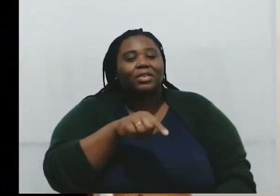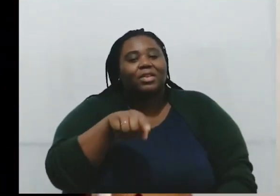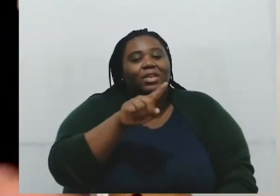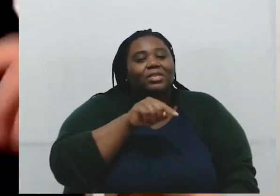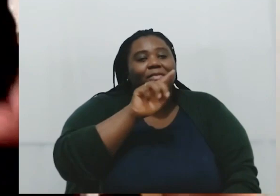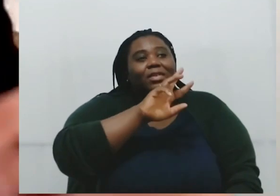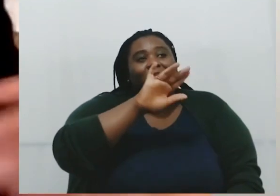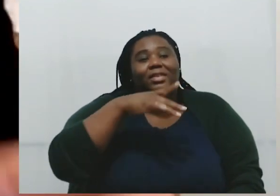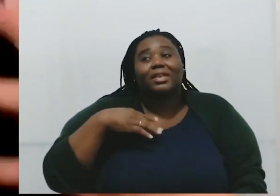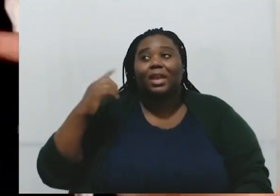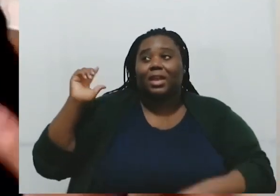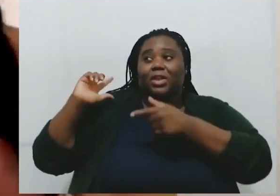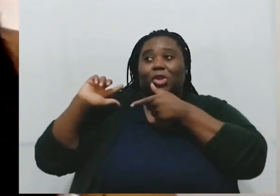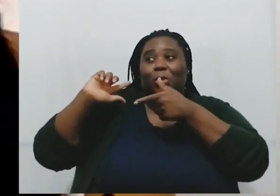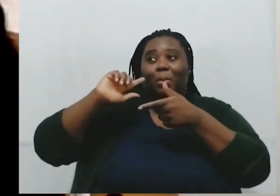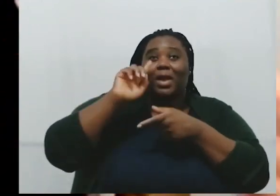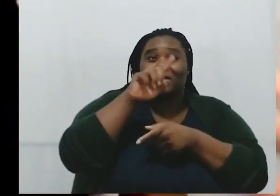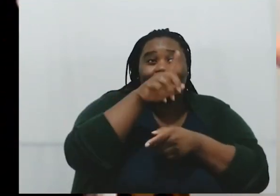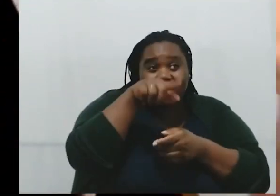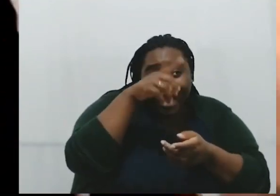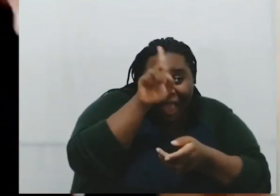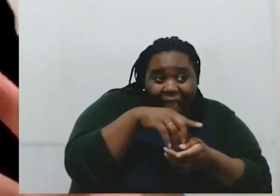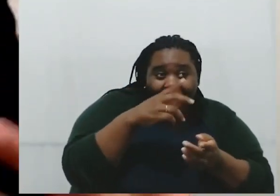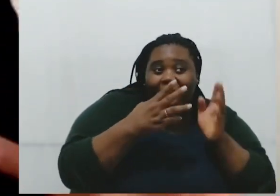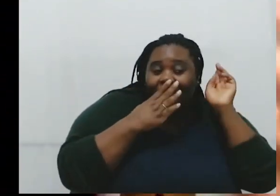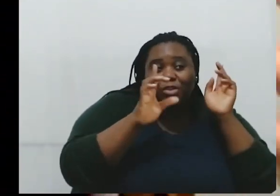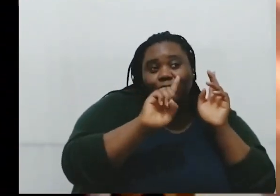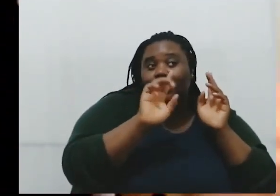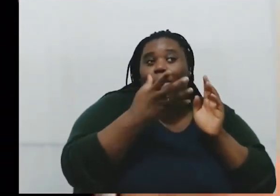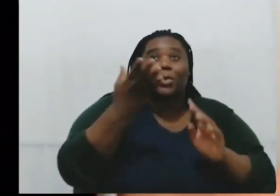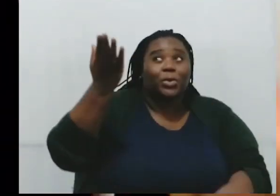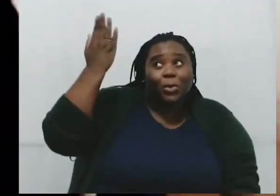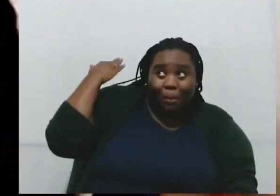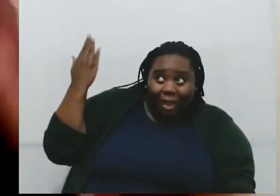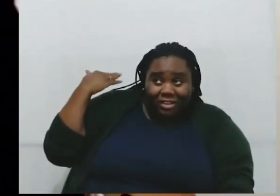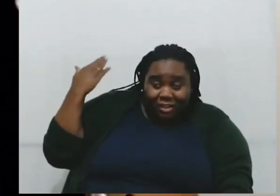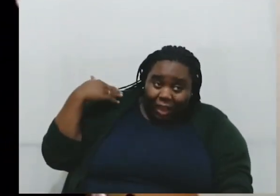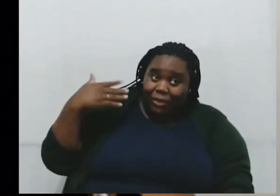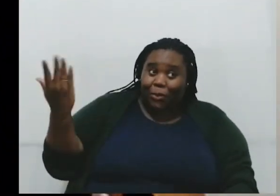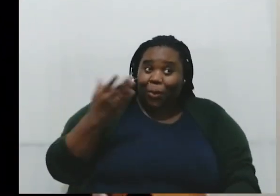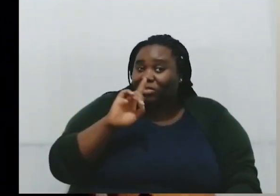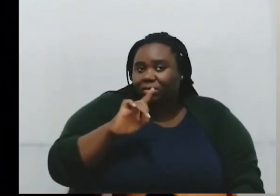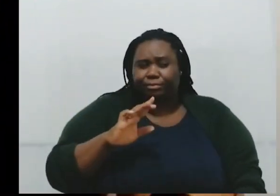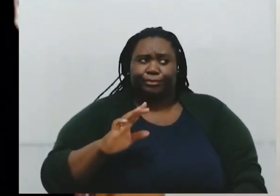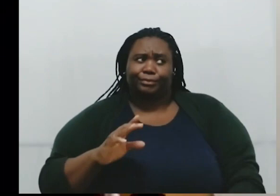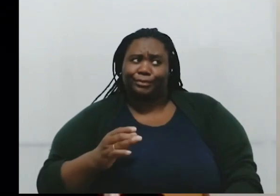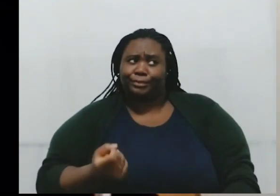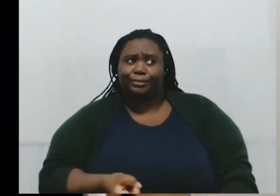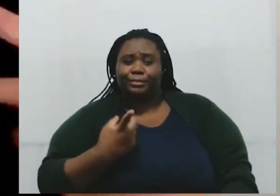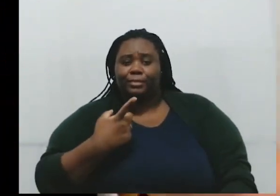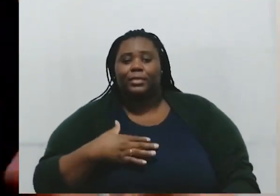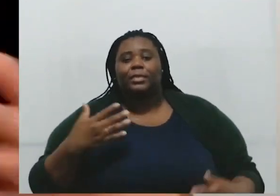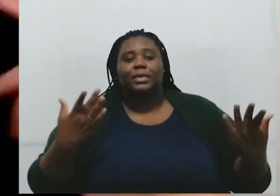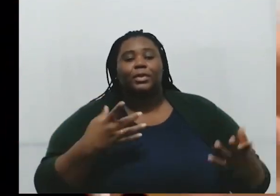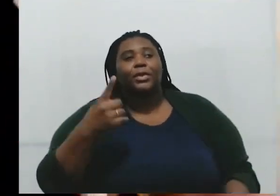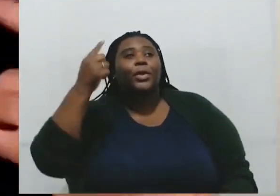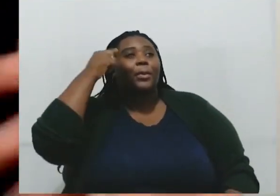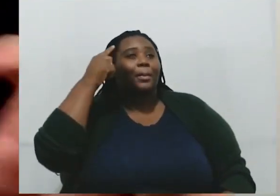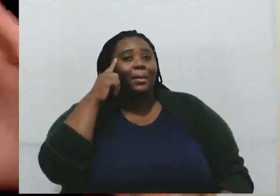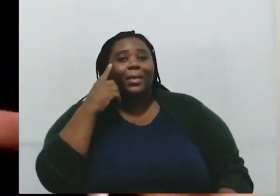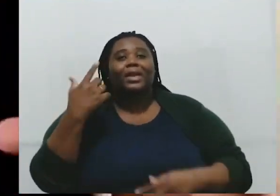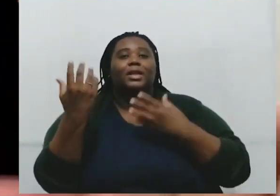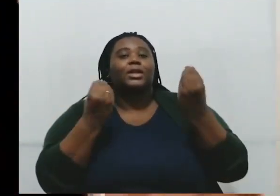eu tenho pensado muito em deformar esse mundo que foi colocado em cima da gente, né? De se